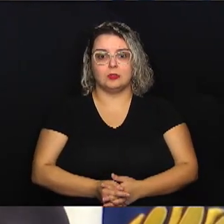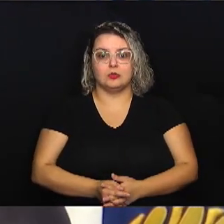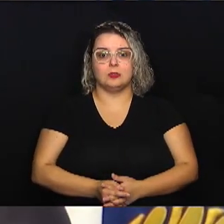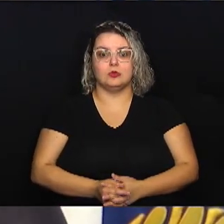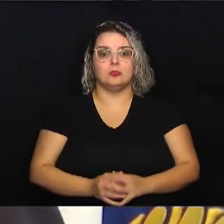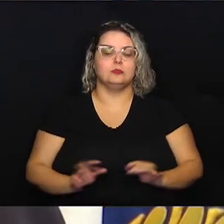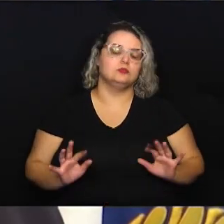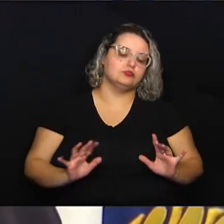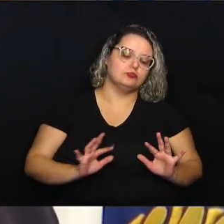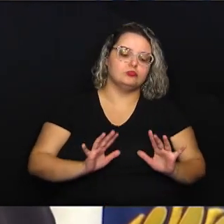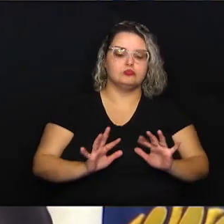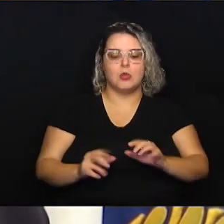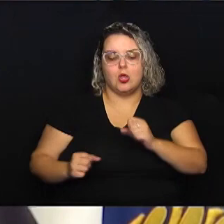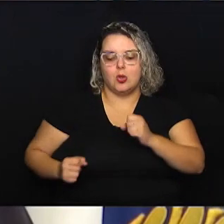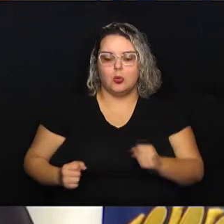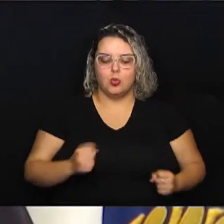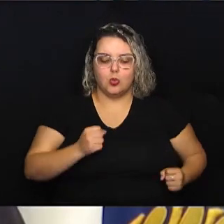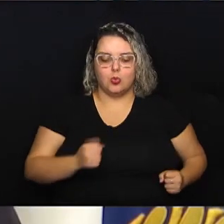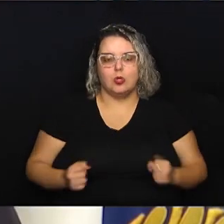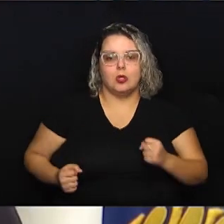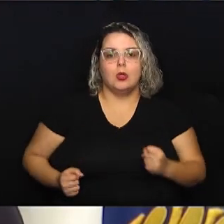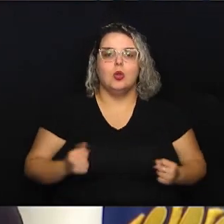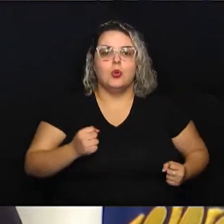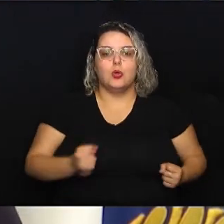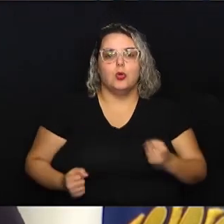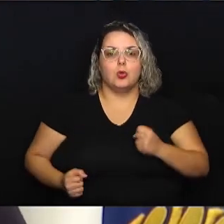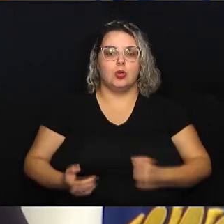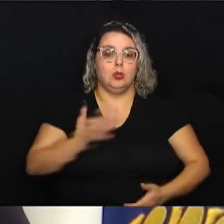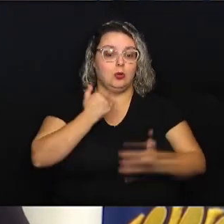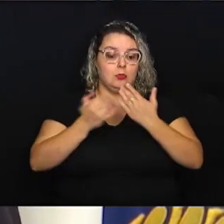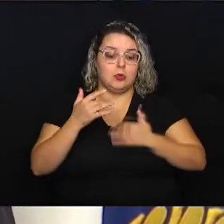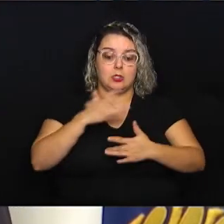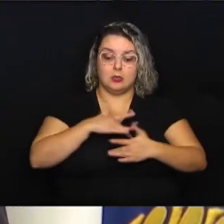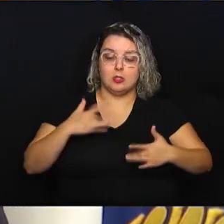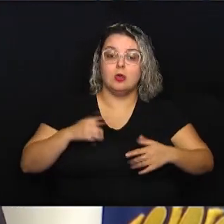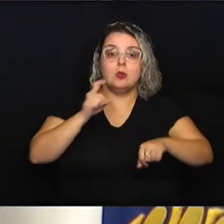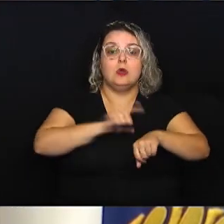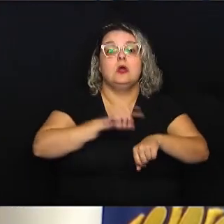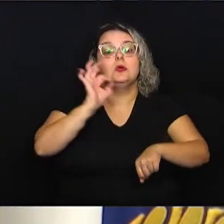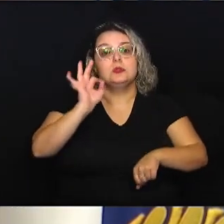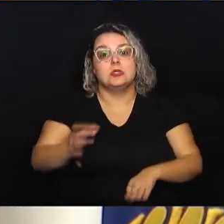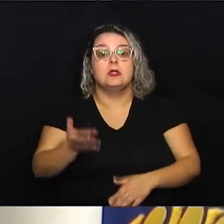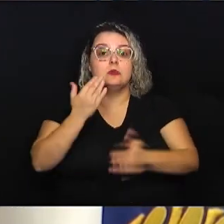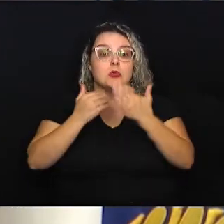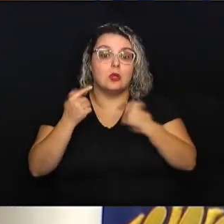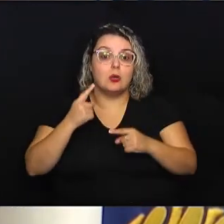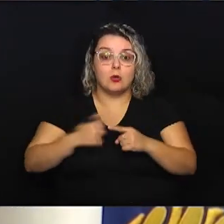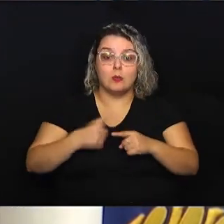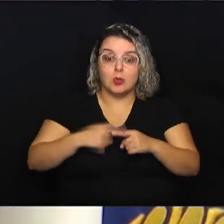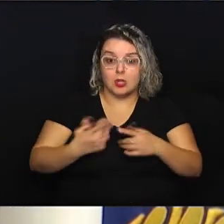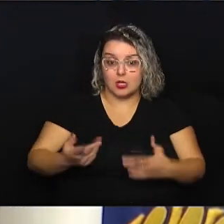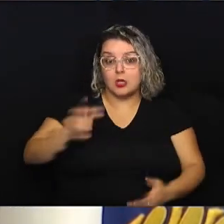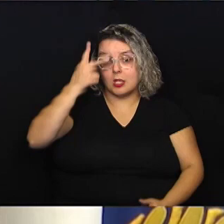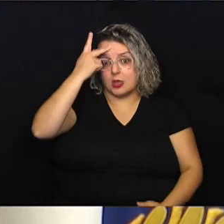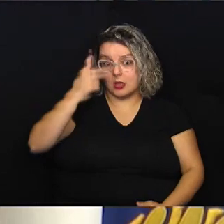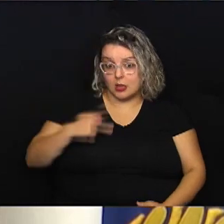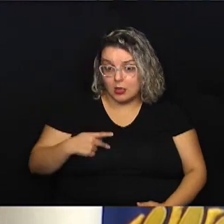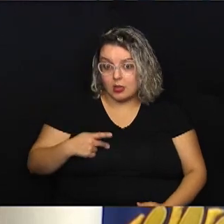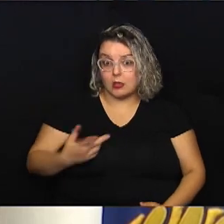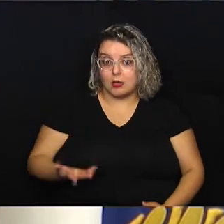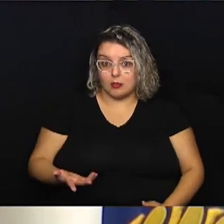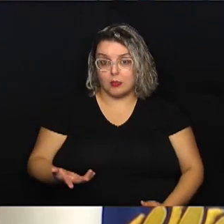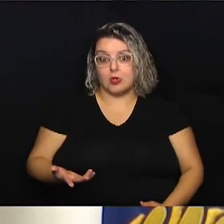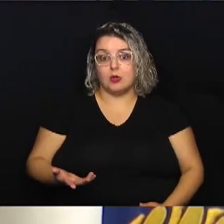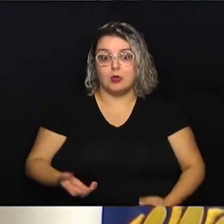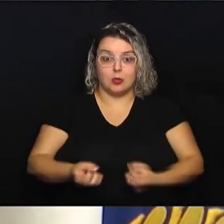caminhadas, tendo uma comida saudável, o horário certo para se comer, porque a própria, de acordo com o